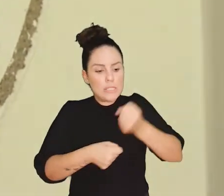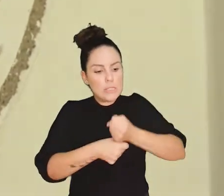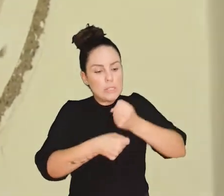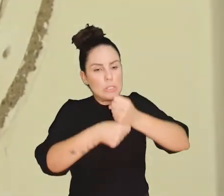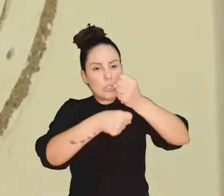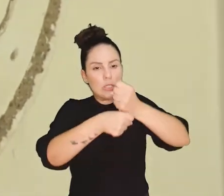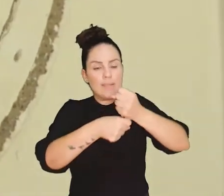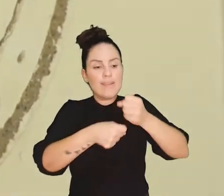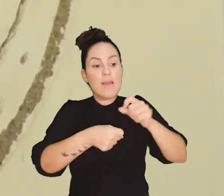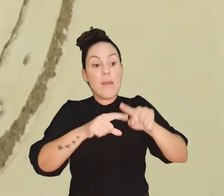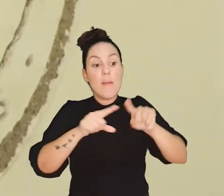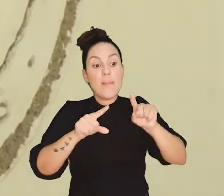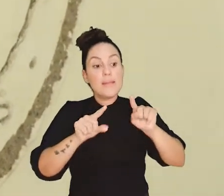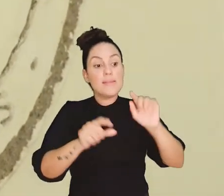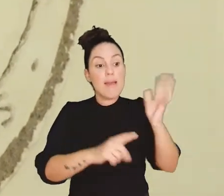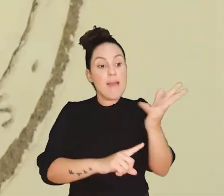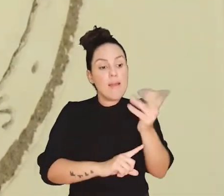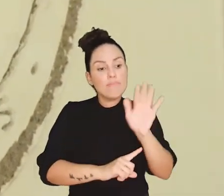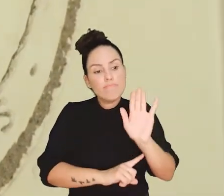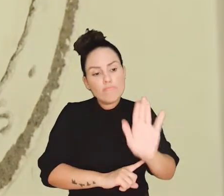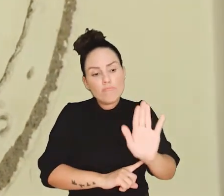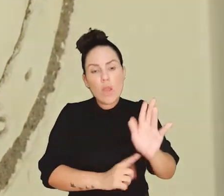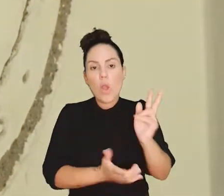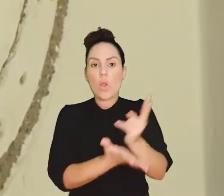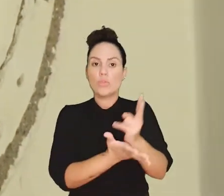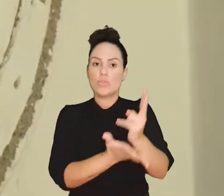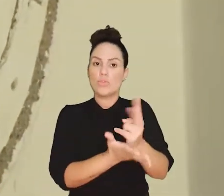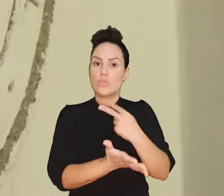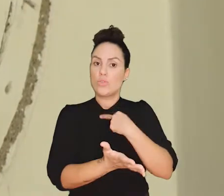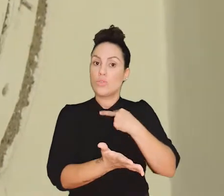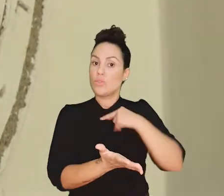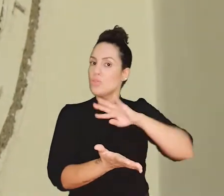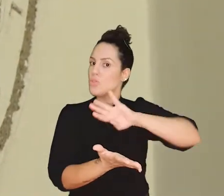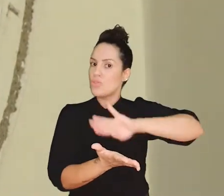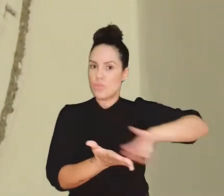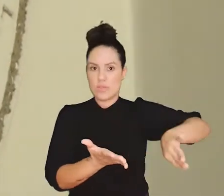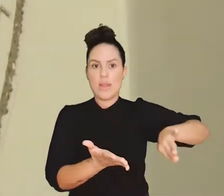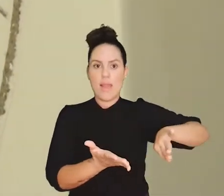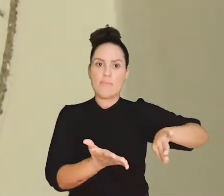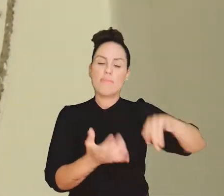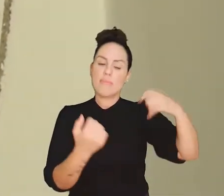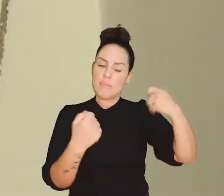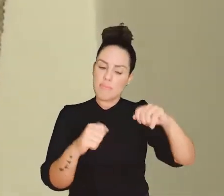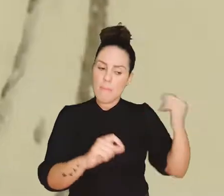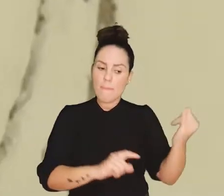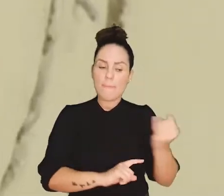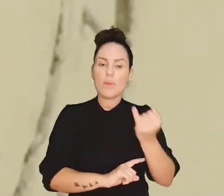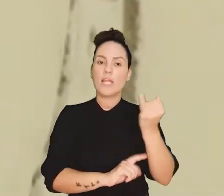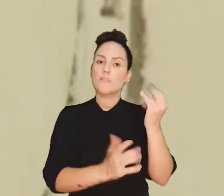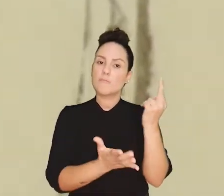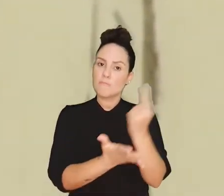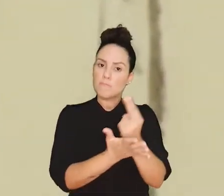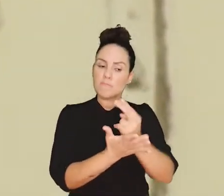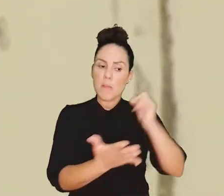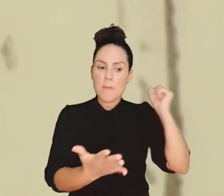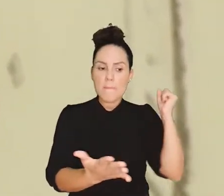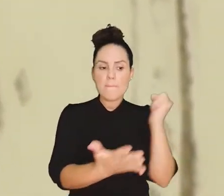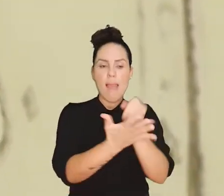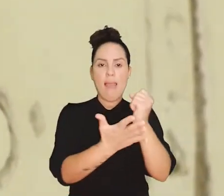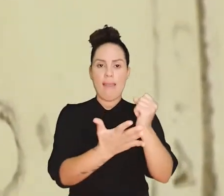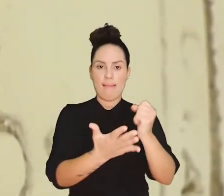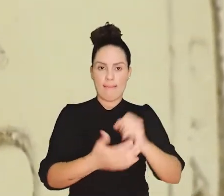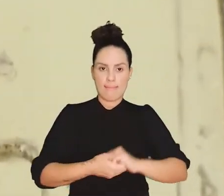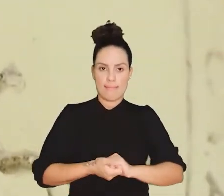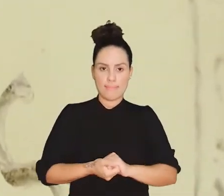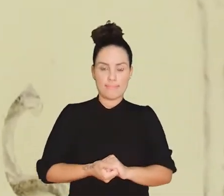as histórias, né? E buscar mesmo as vozes que foram silenciadas e as vozes que foram